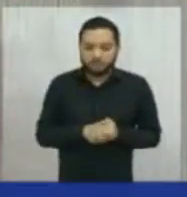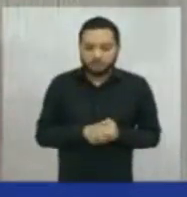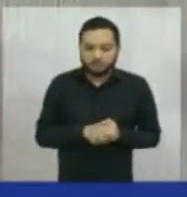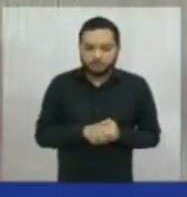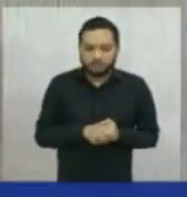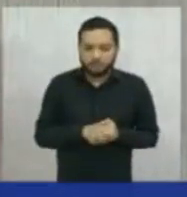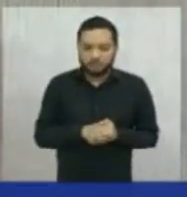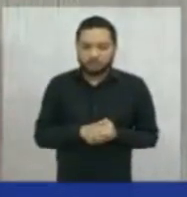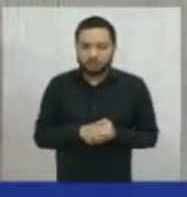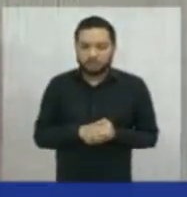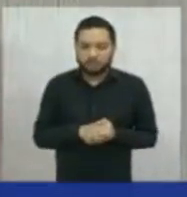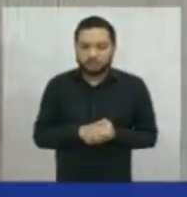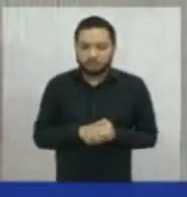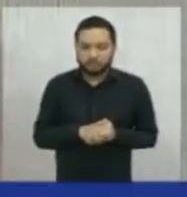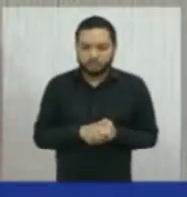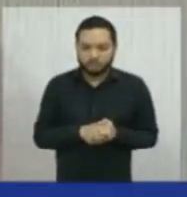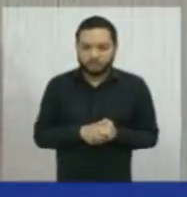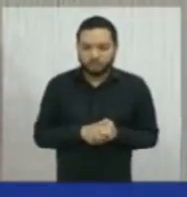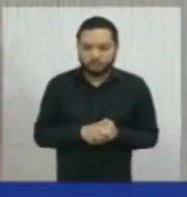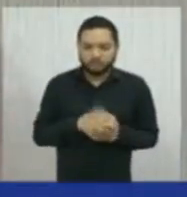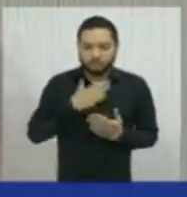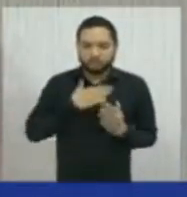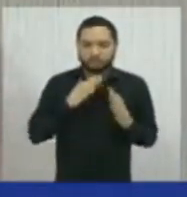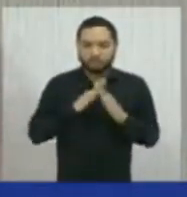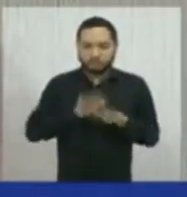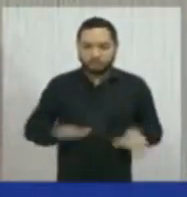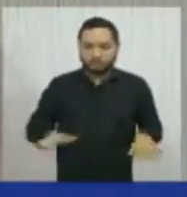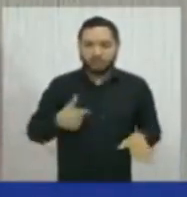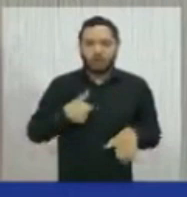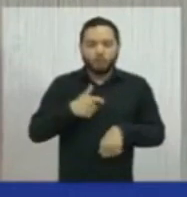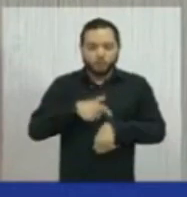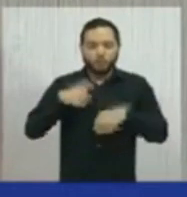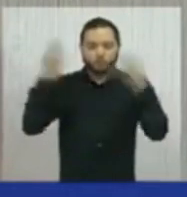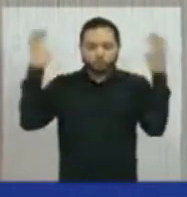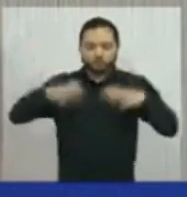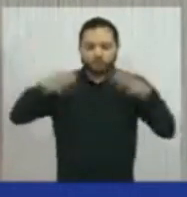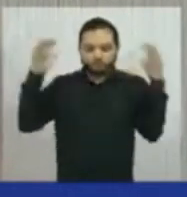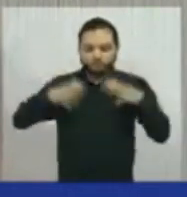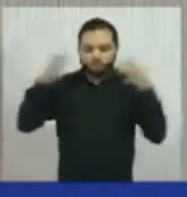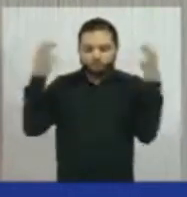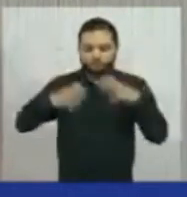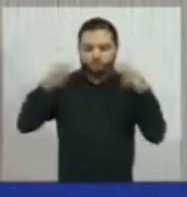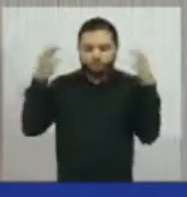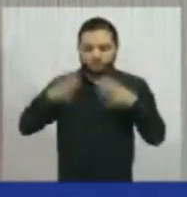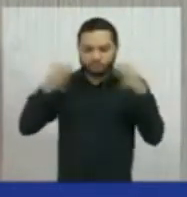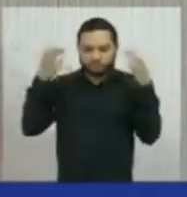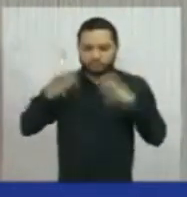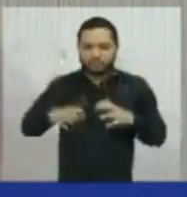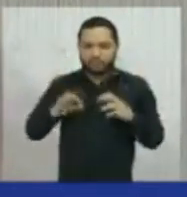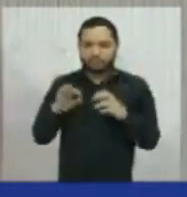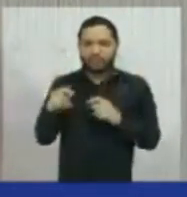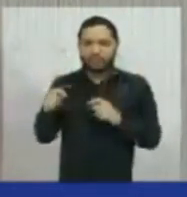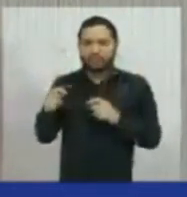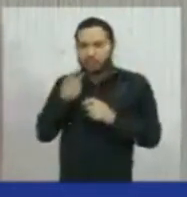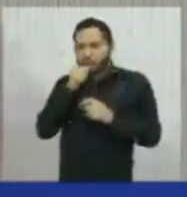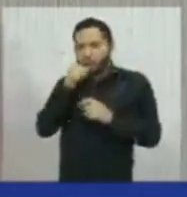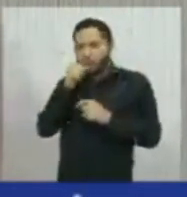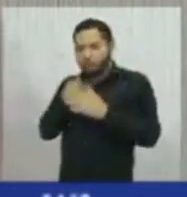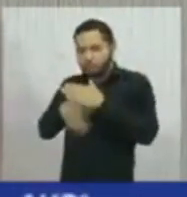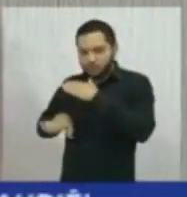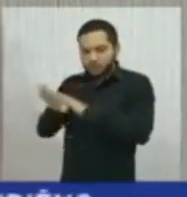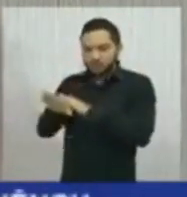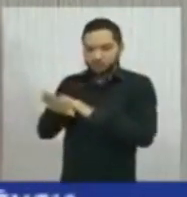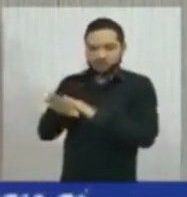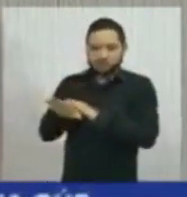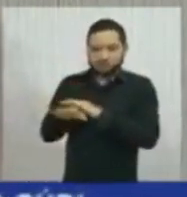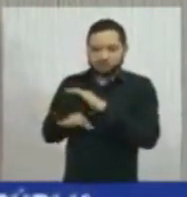eu faço isso. Eu passo, agora mesmo que está no inverno, eu passo 5 meses sem usar água da CAGES. Olha,